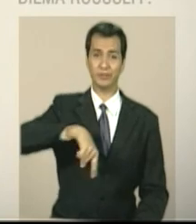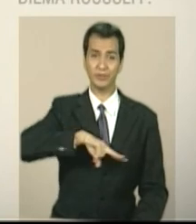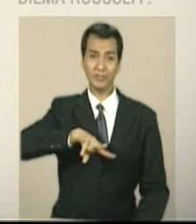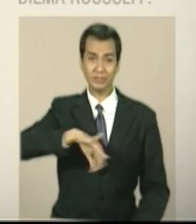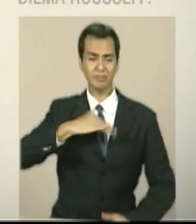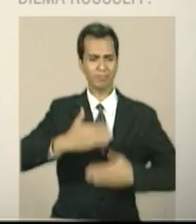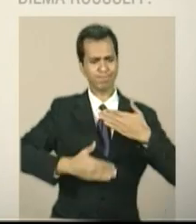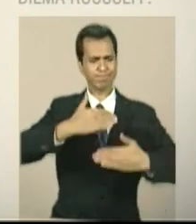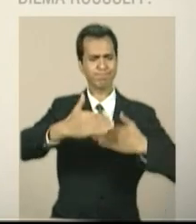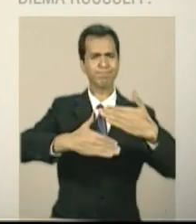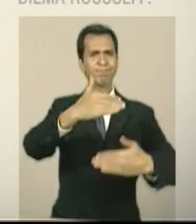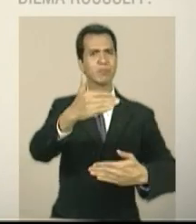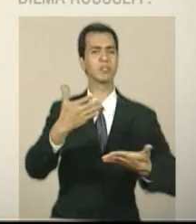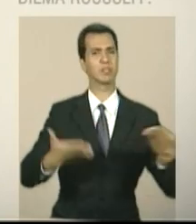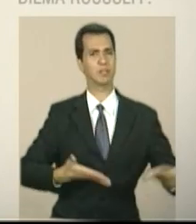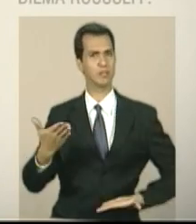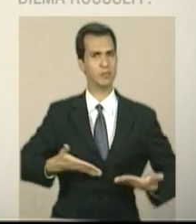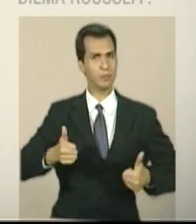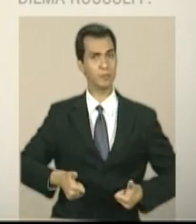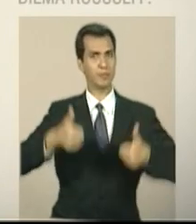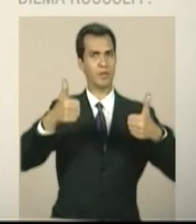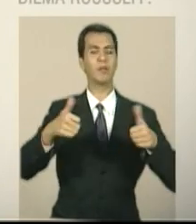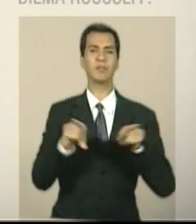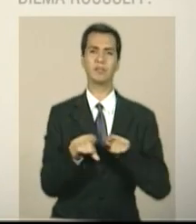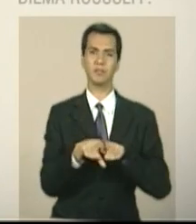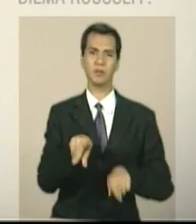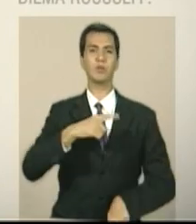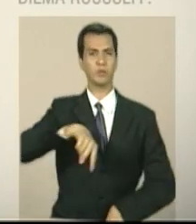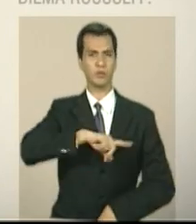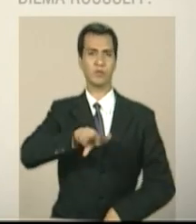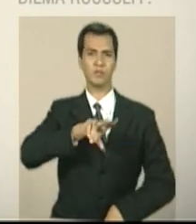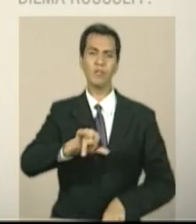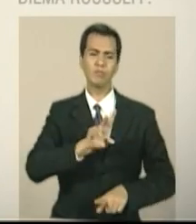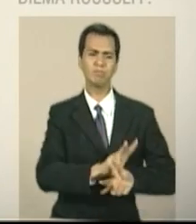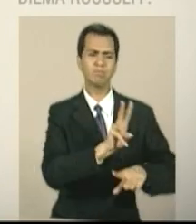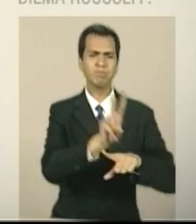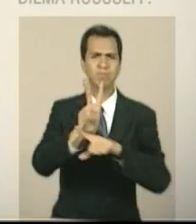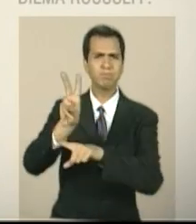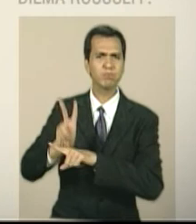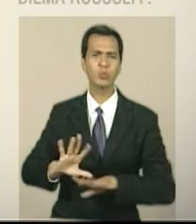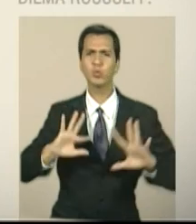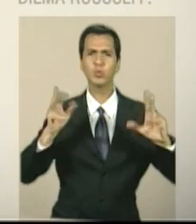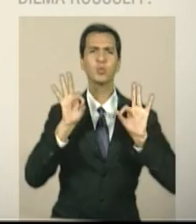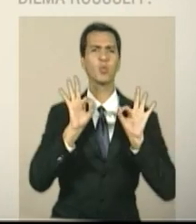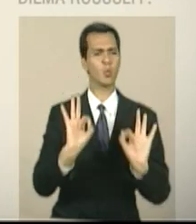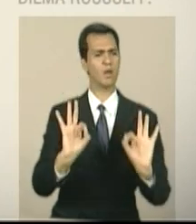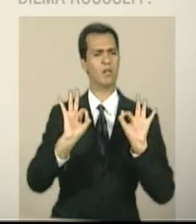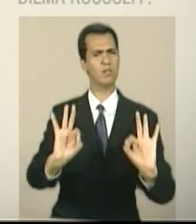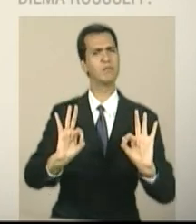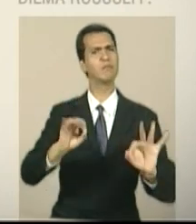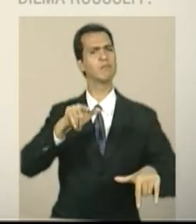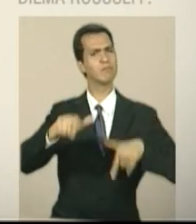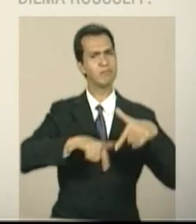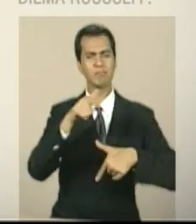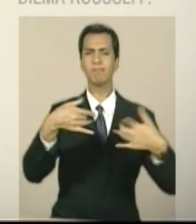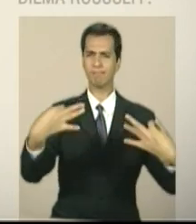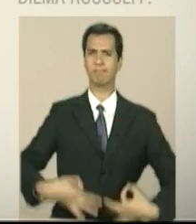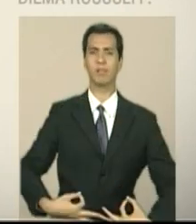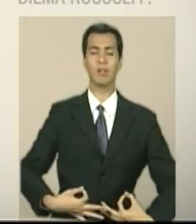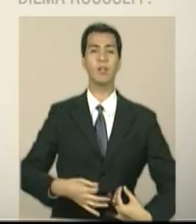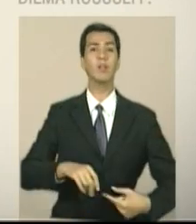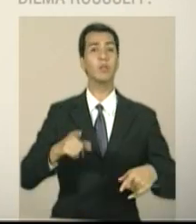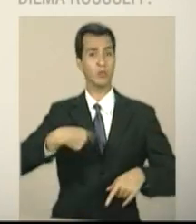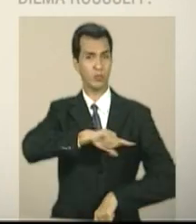dos serviços e principalmente Luciano vamos controlar a qualidade desses serviços e faremos o possível